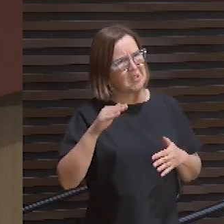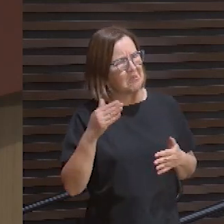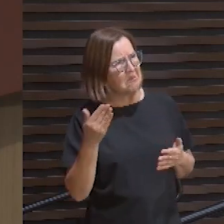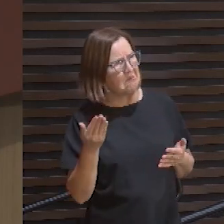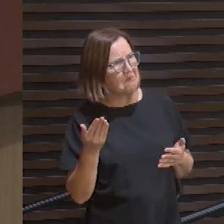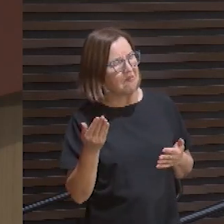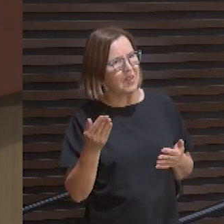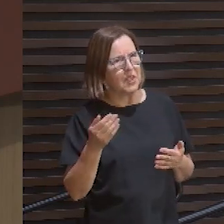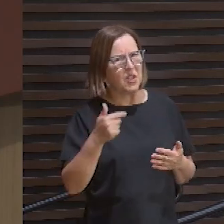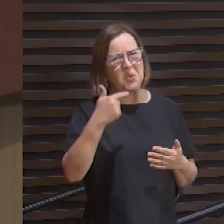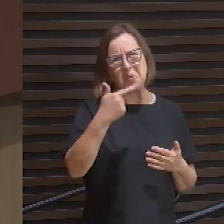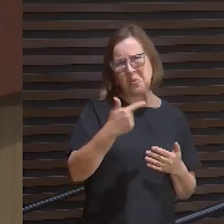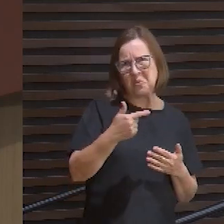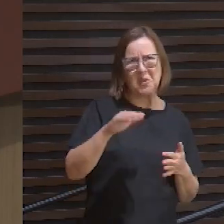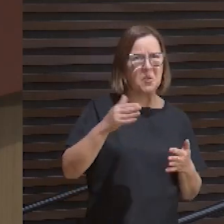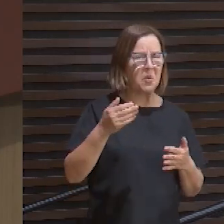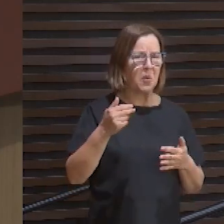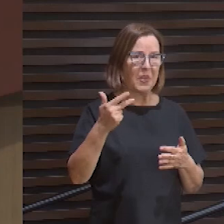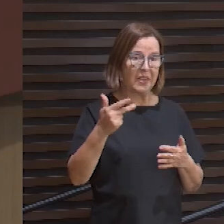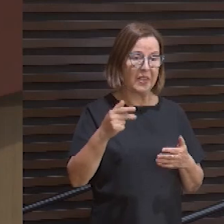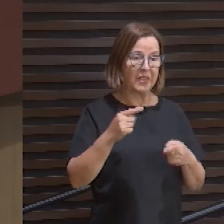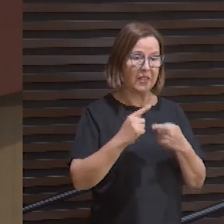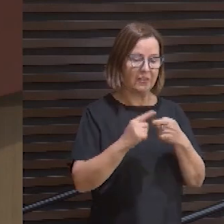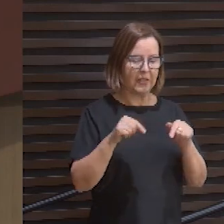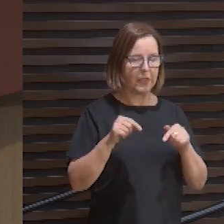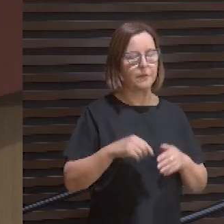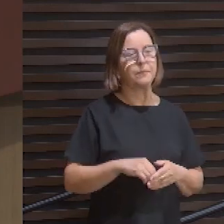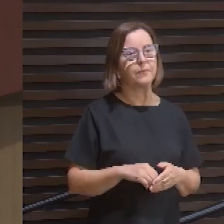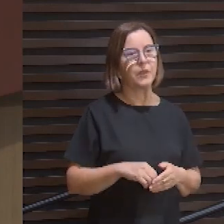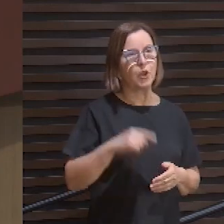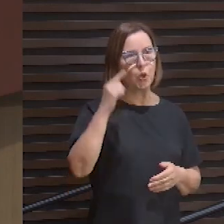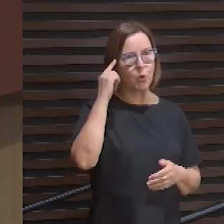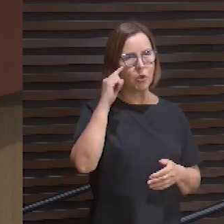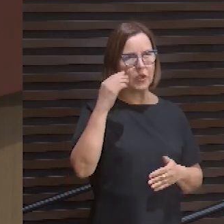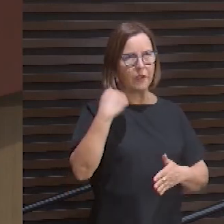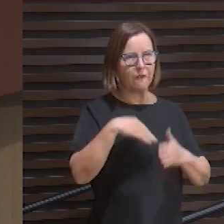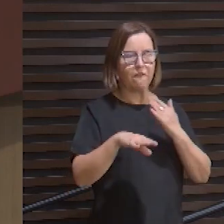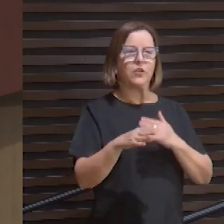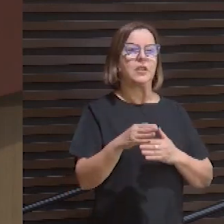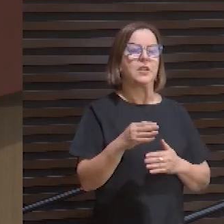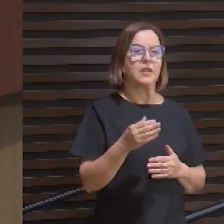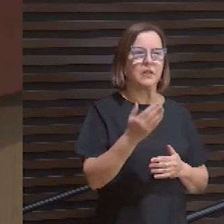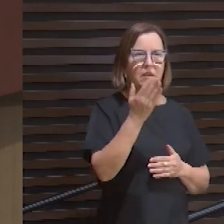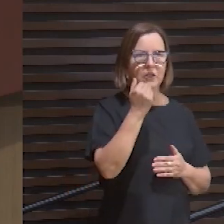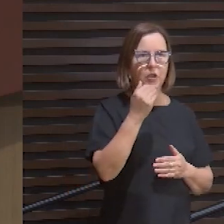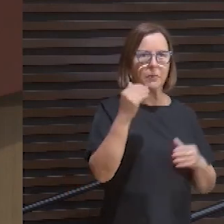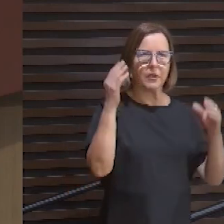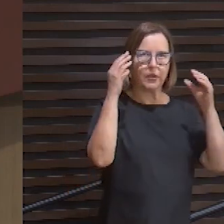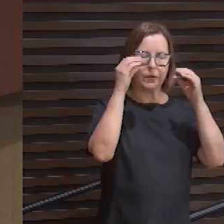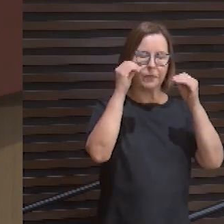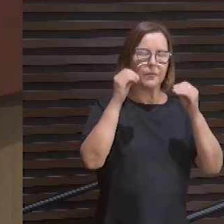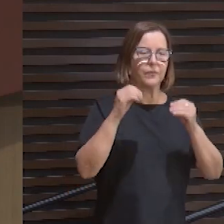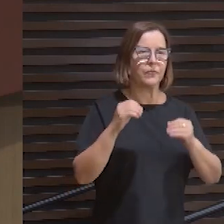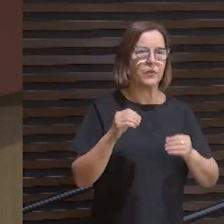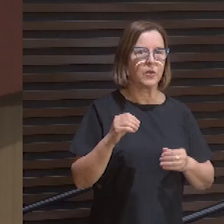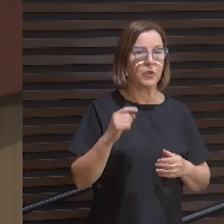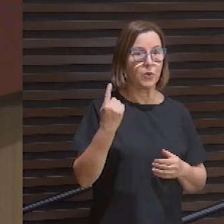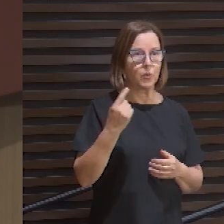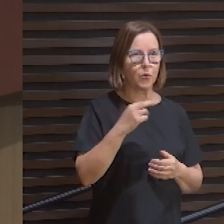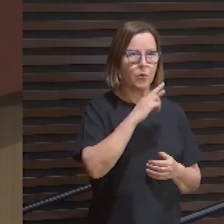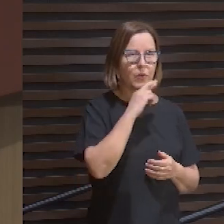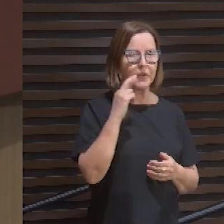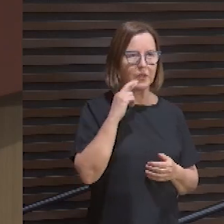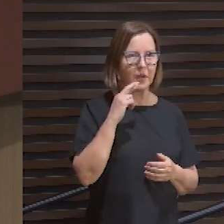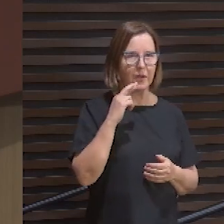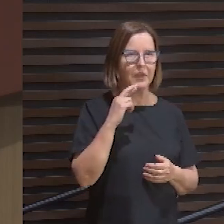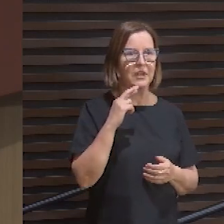many years ago, e um dia eu fui jantar com ele, num desses restaurantes chineses daqui, que ele